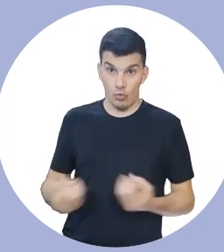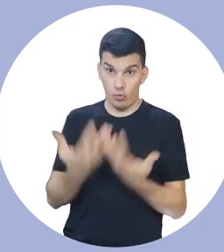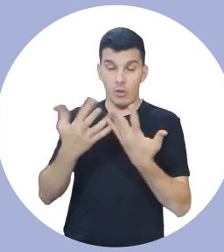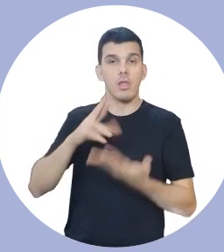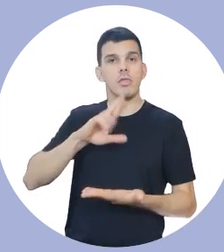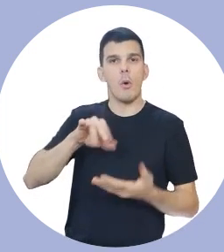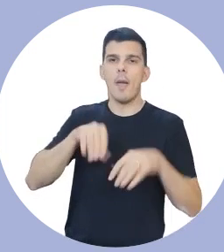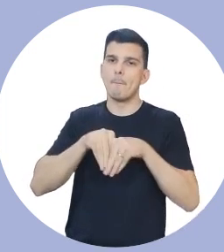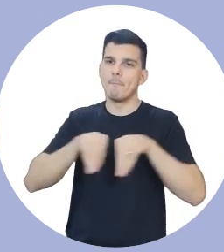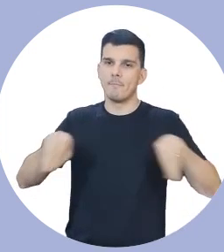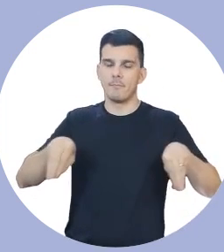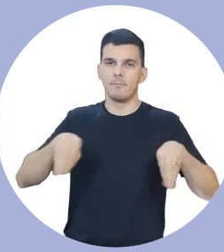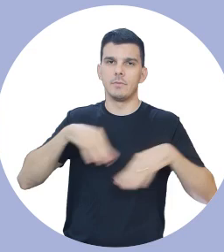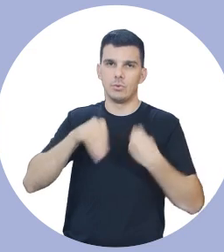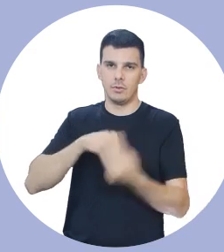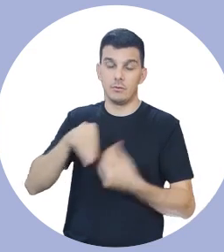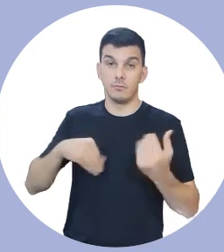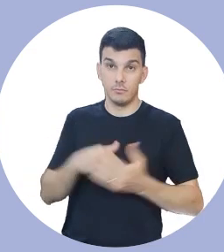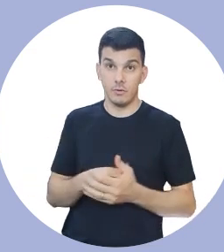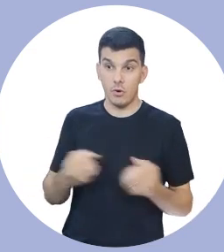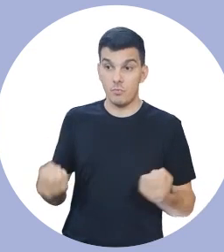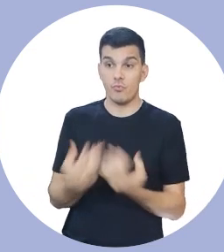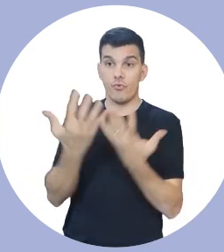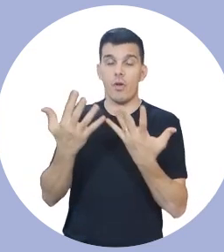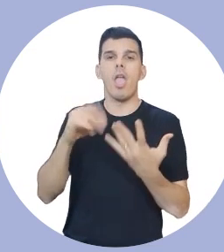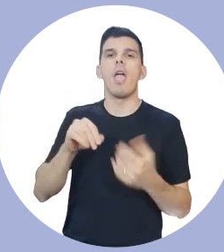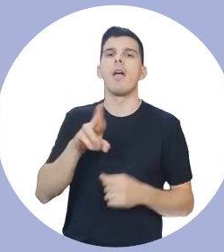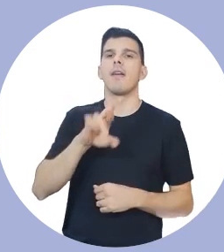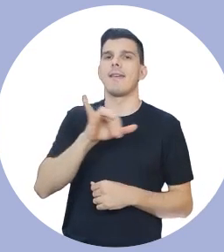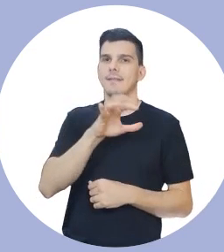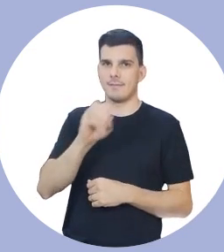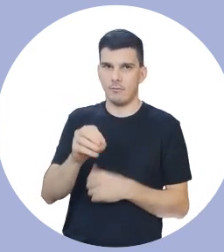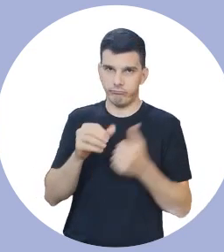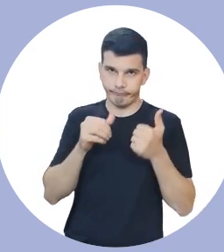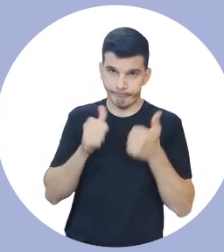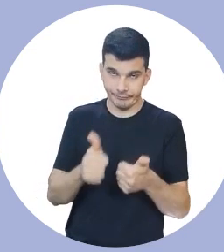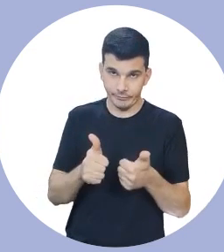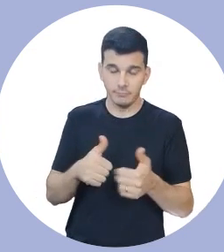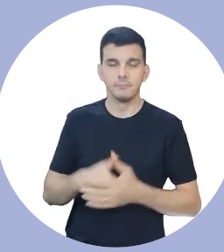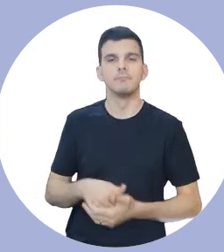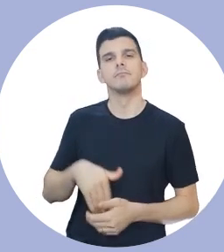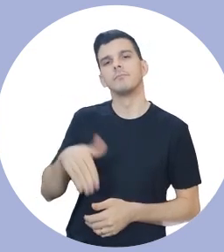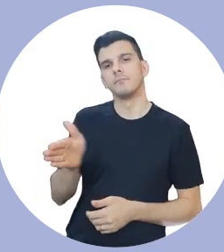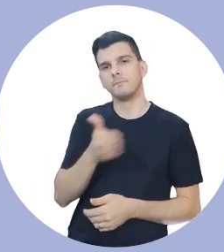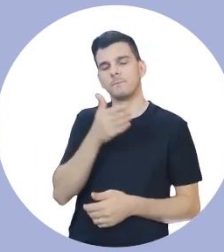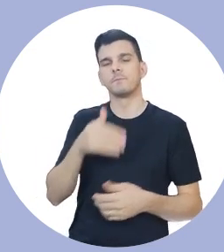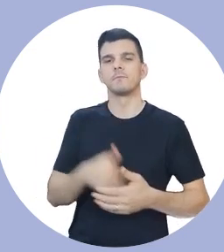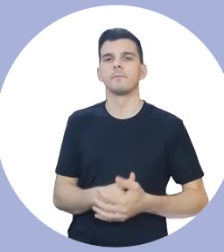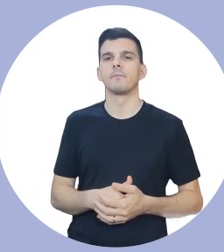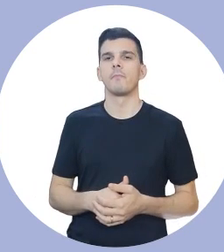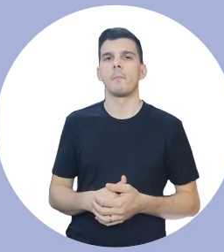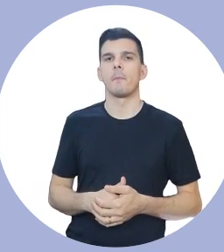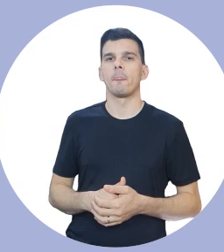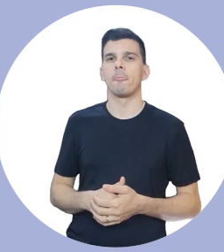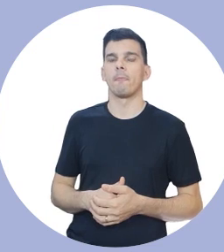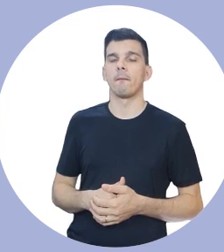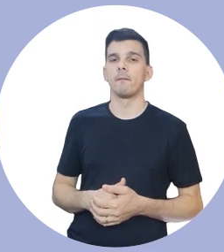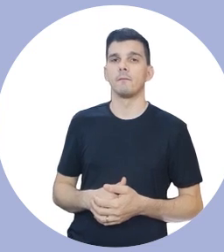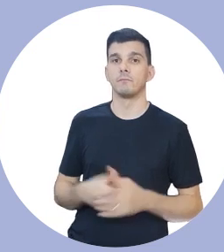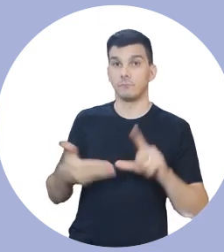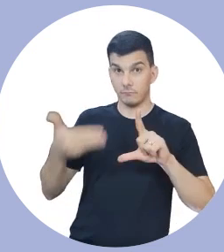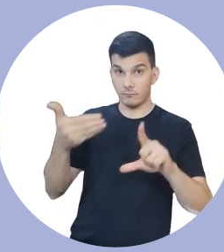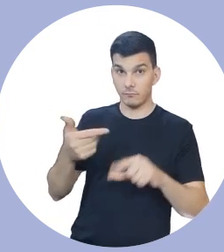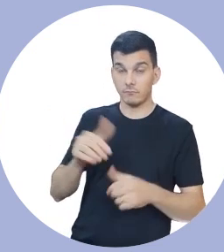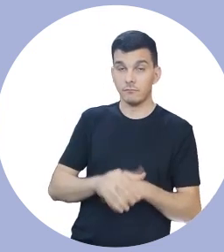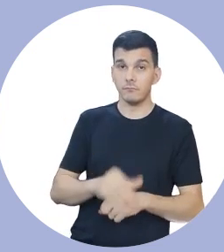dito. A combustão não é separação de misturas. A combustão é uma reação química. Segue.